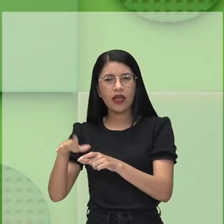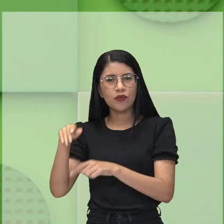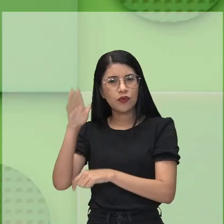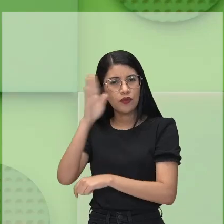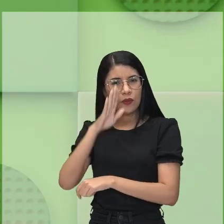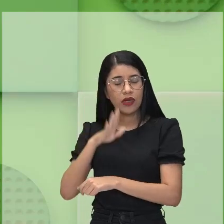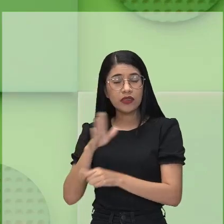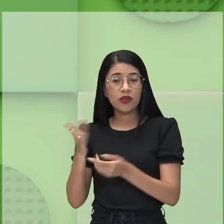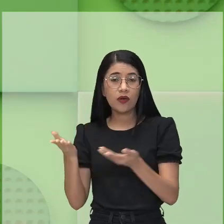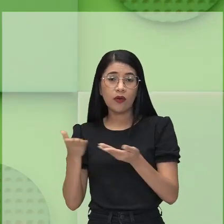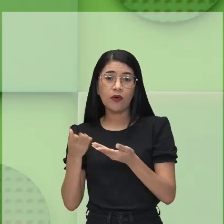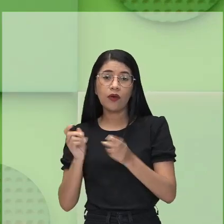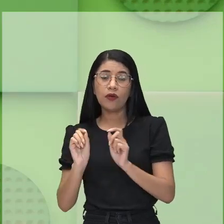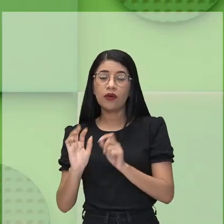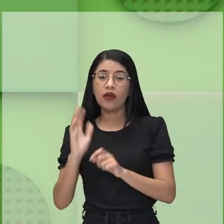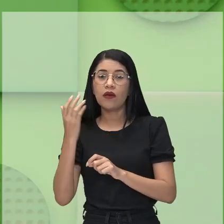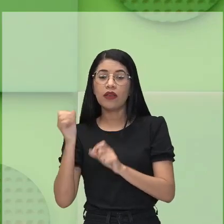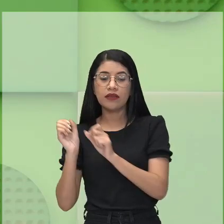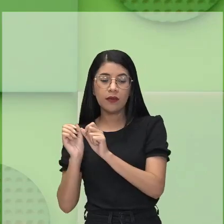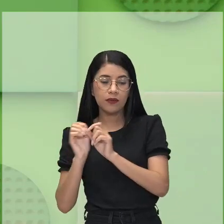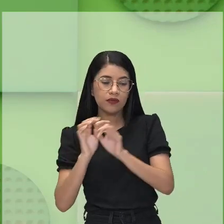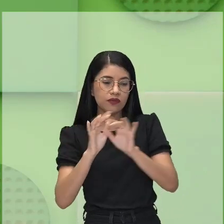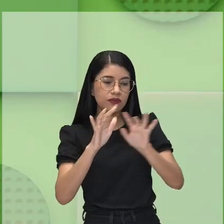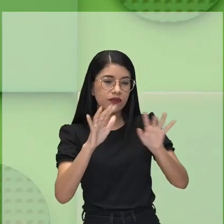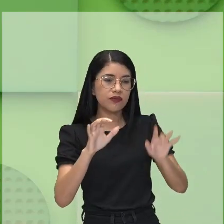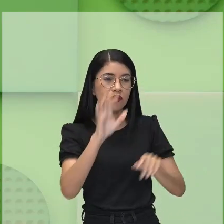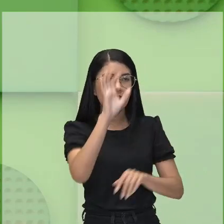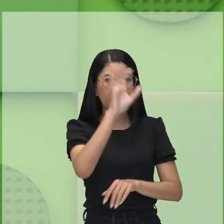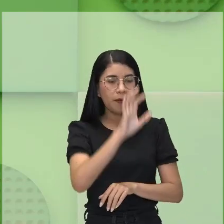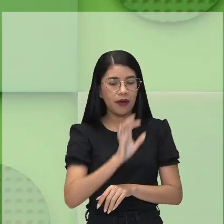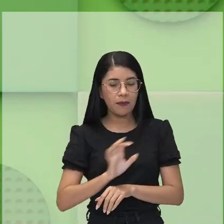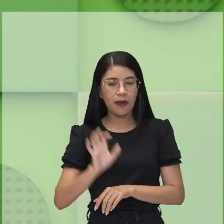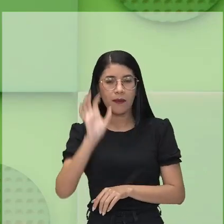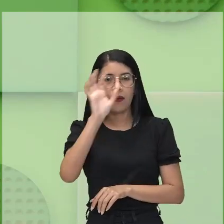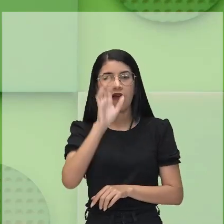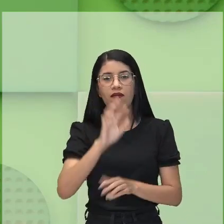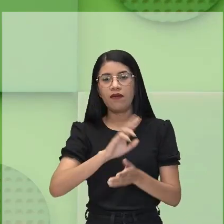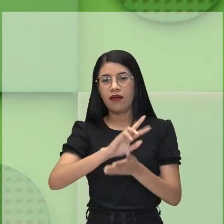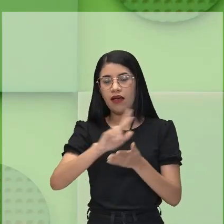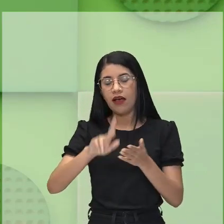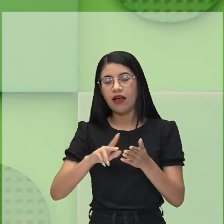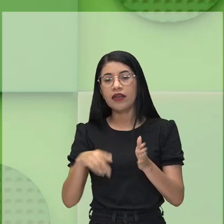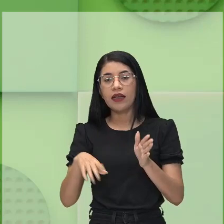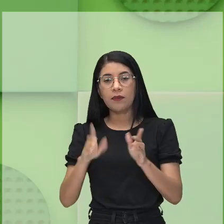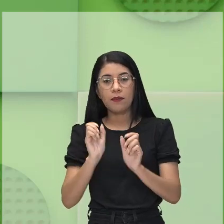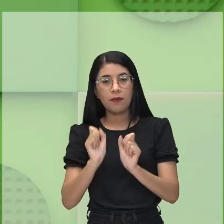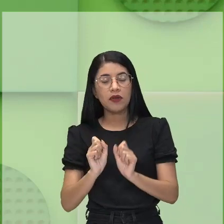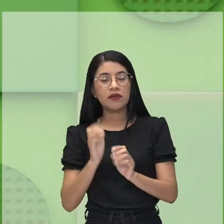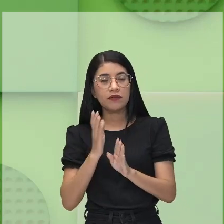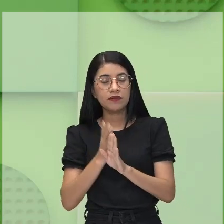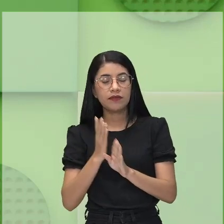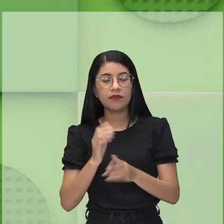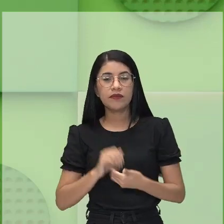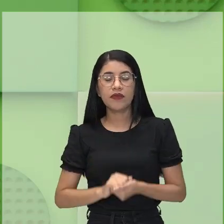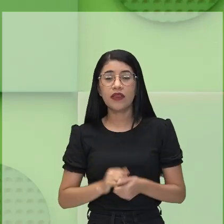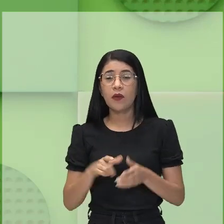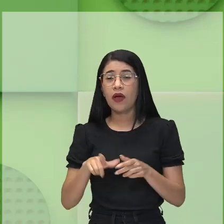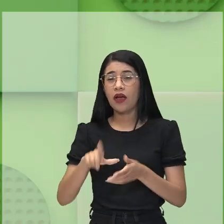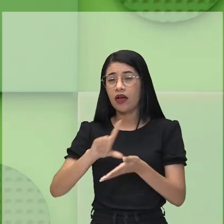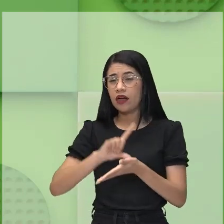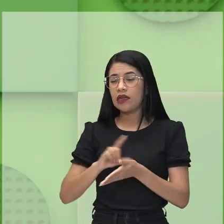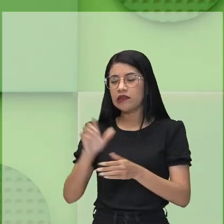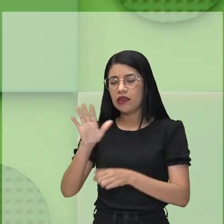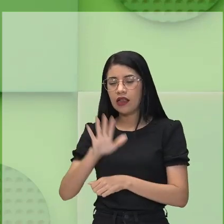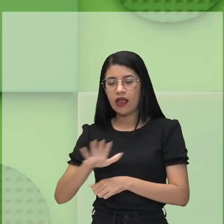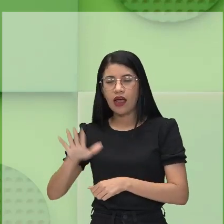hoje já está mais espalhado, né? Então, a doença de Chagas, ela era de uma região na